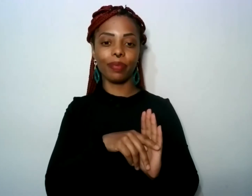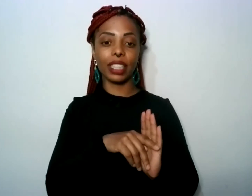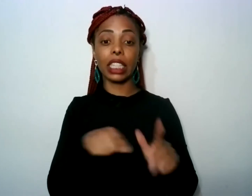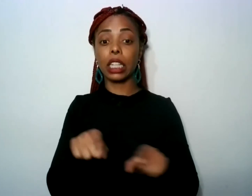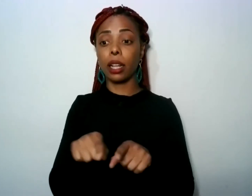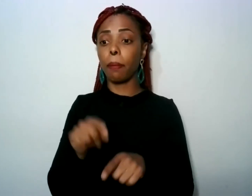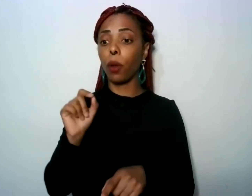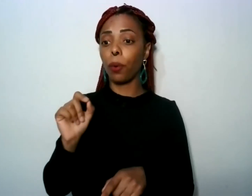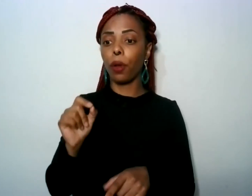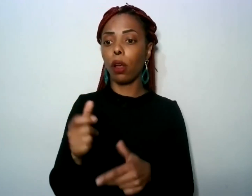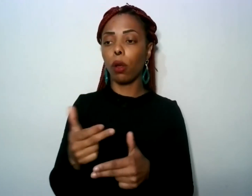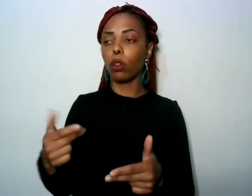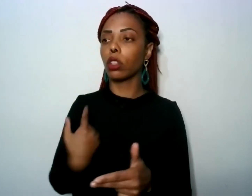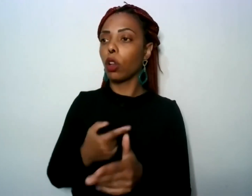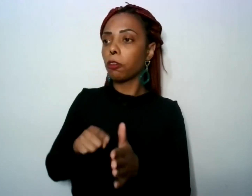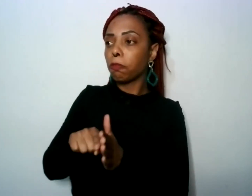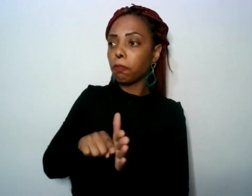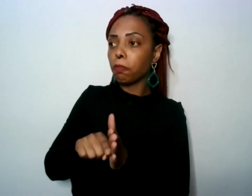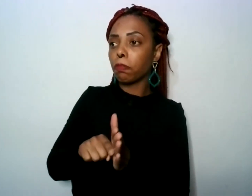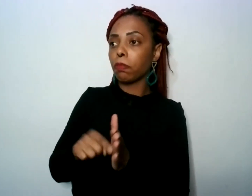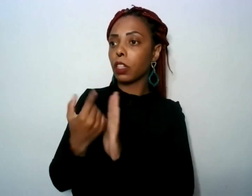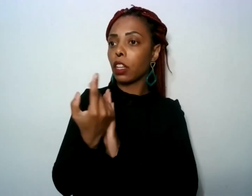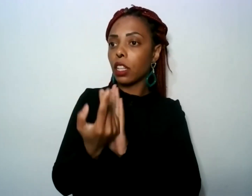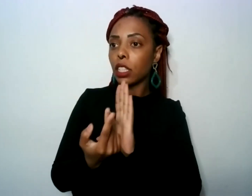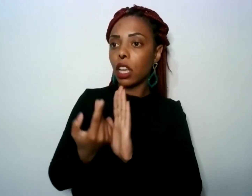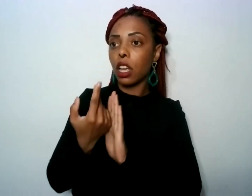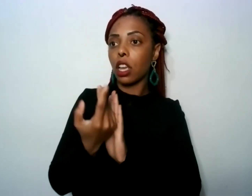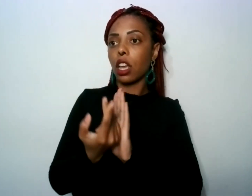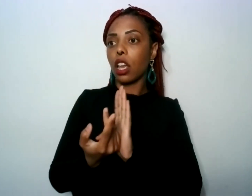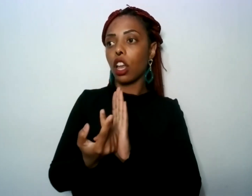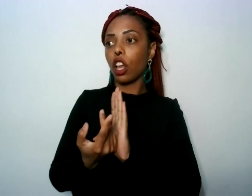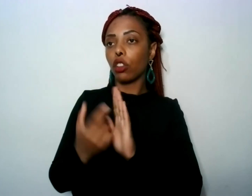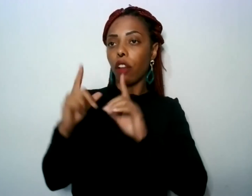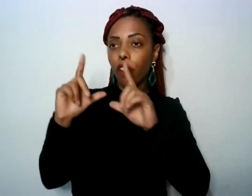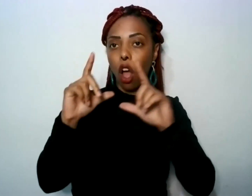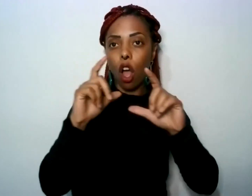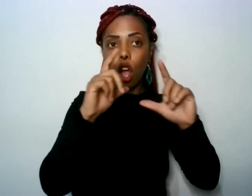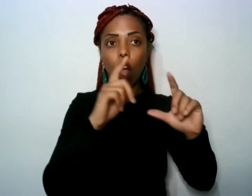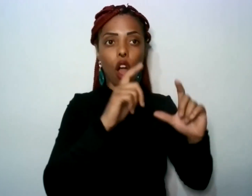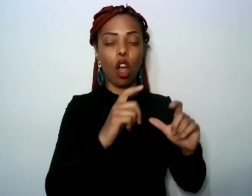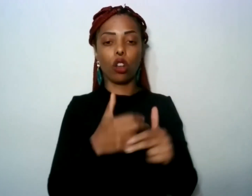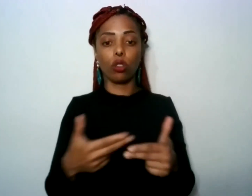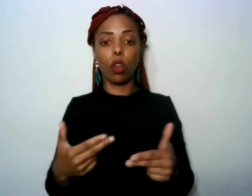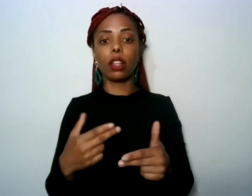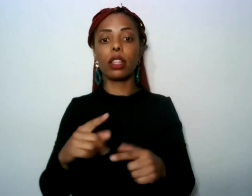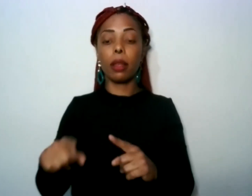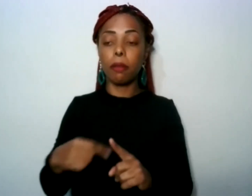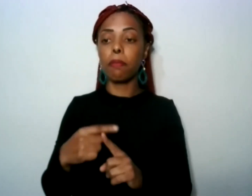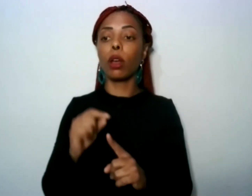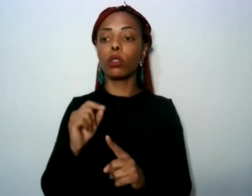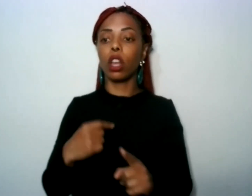que consultamos dos desenhos das fotos etc a gente eu acho que a gente pôde